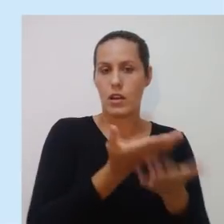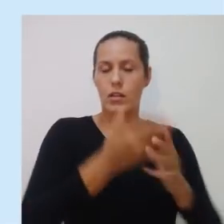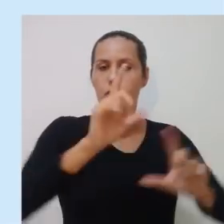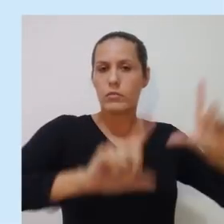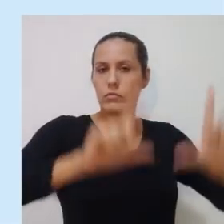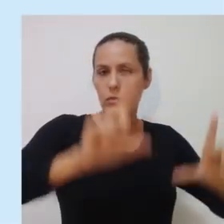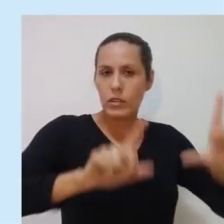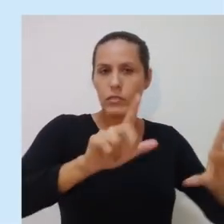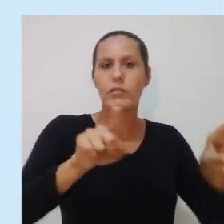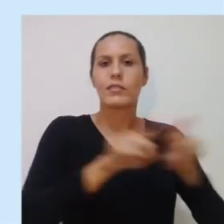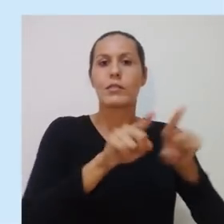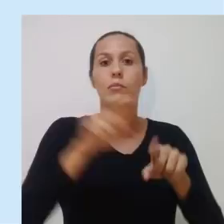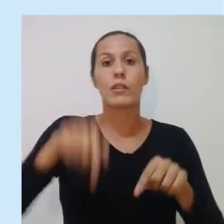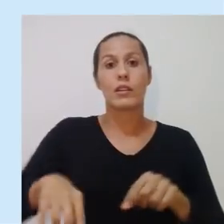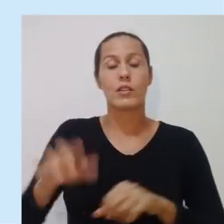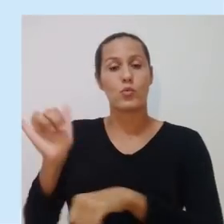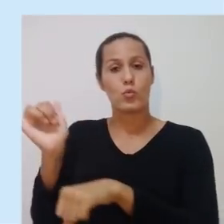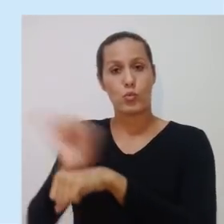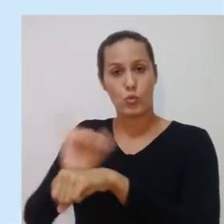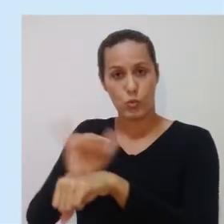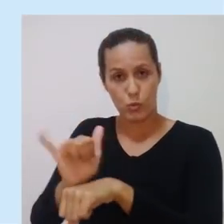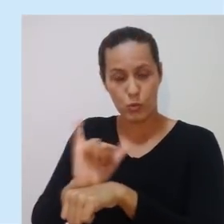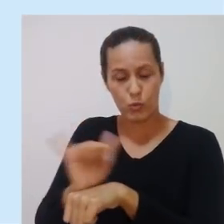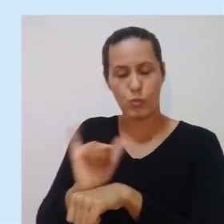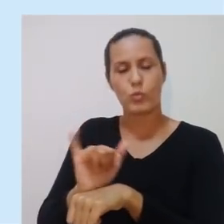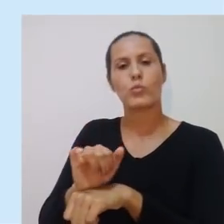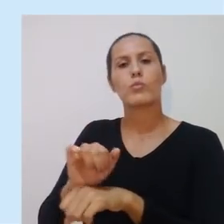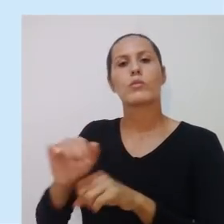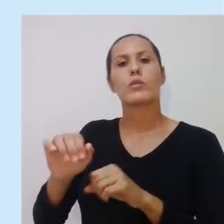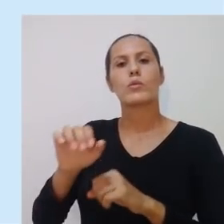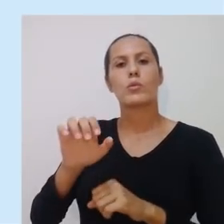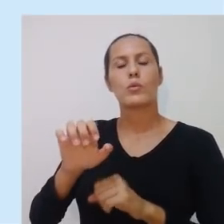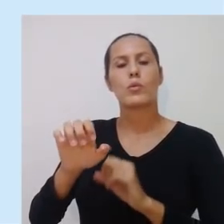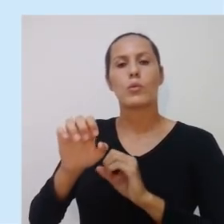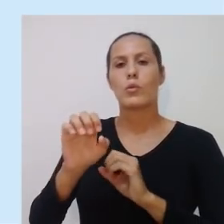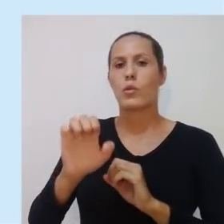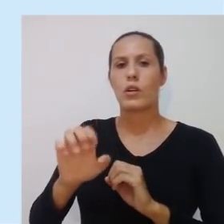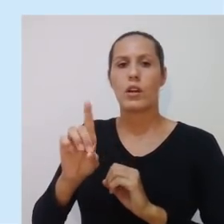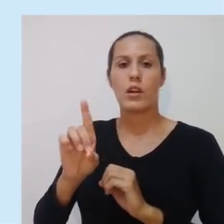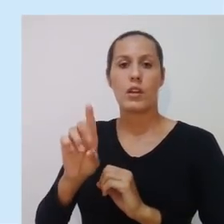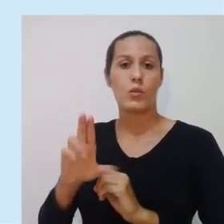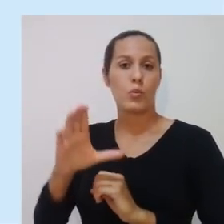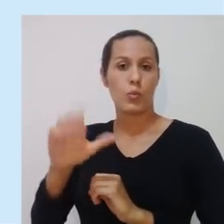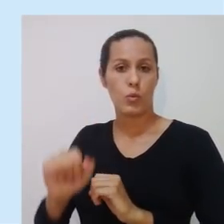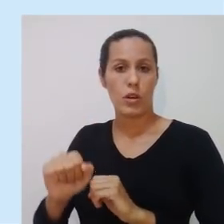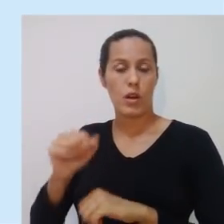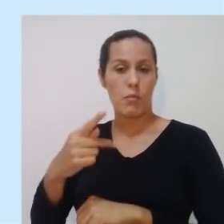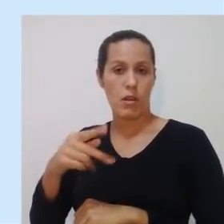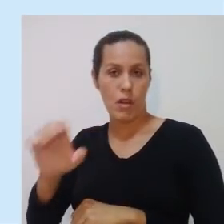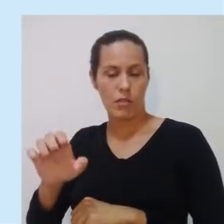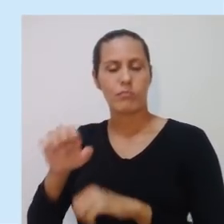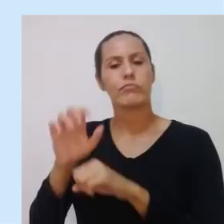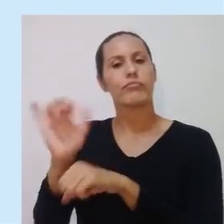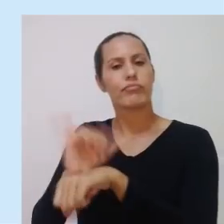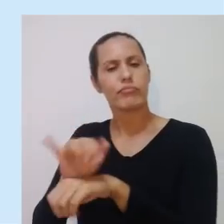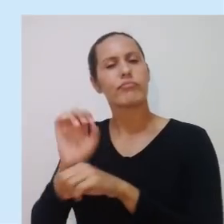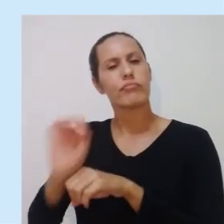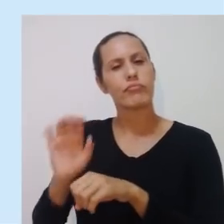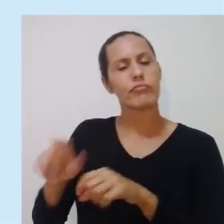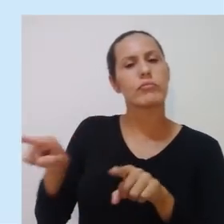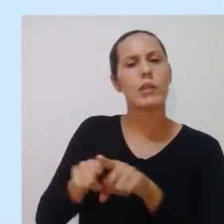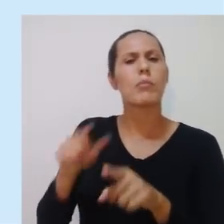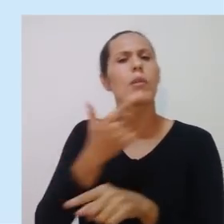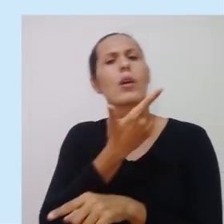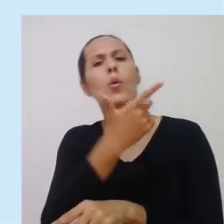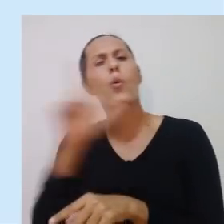pela TV, fica lá no nosso canal do YouTube do EducaPE. Assista a aula do professor